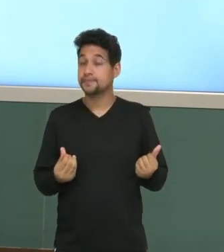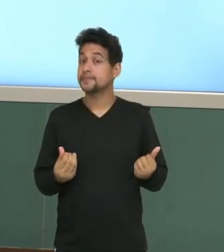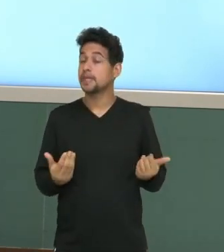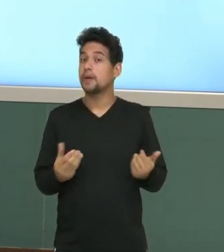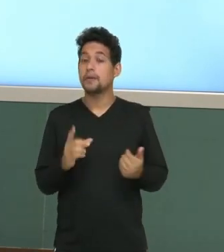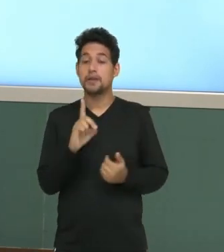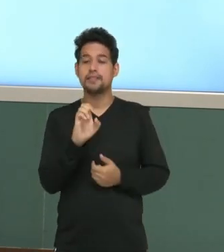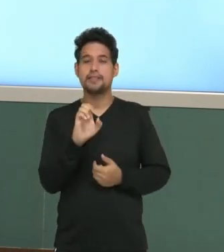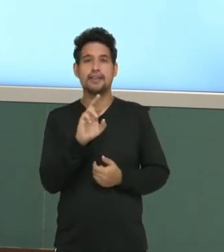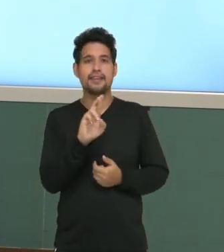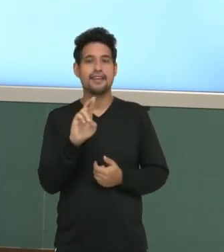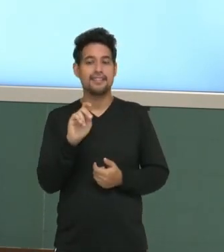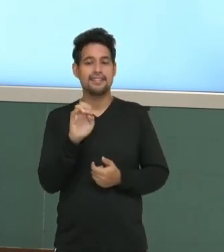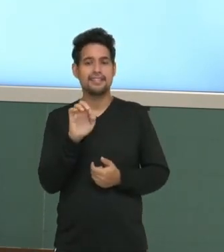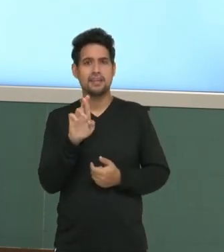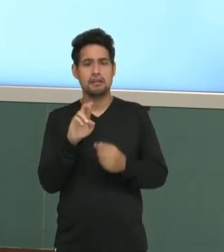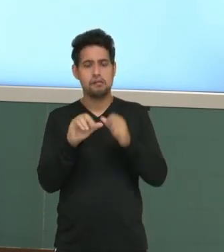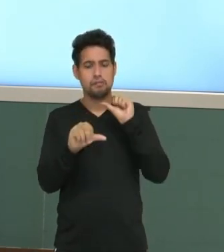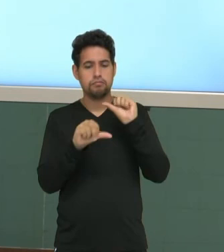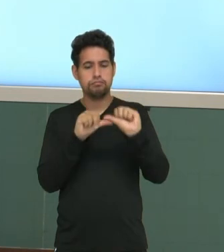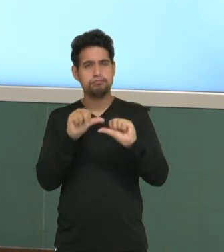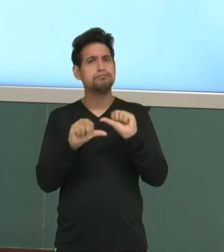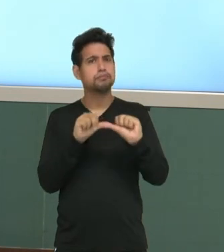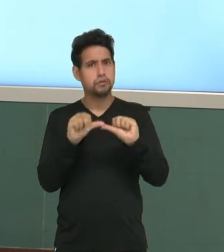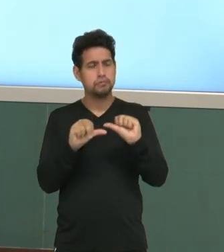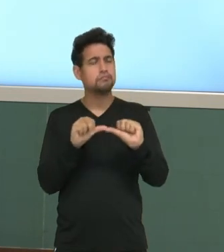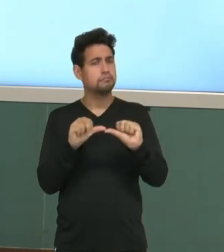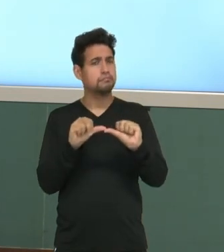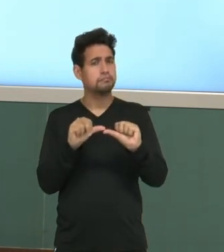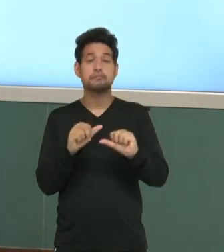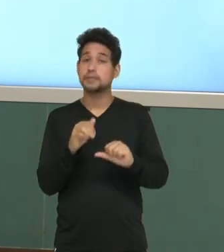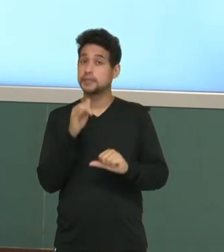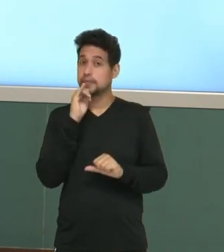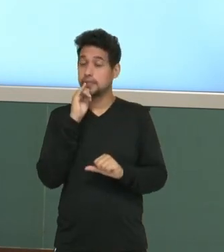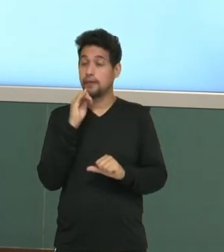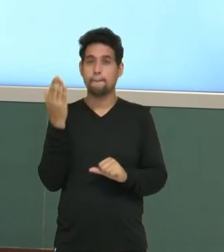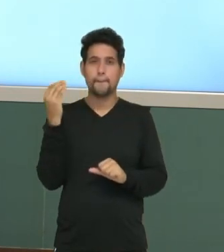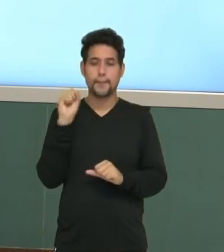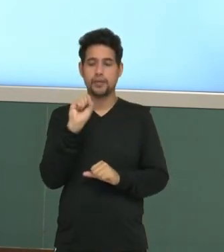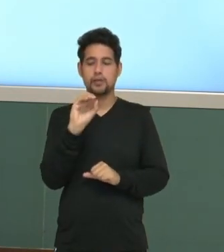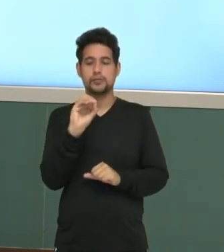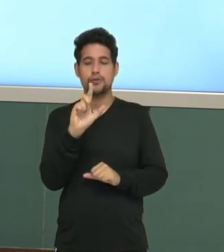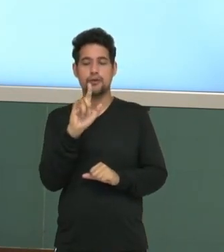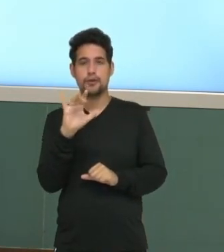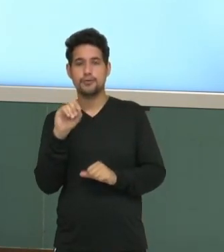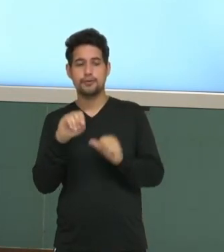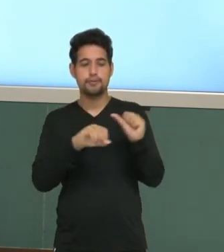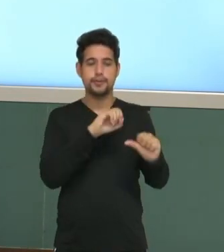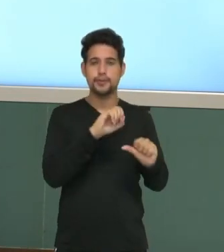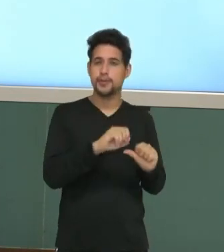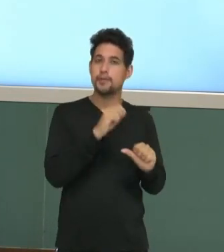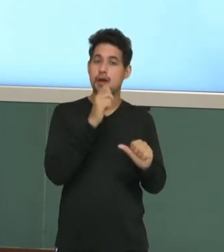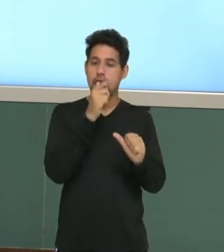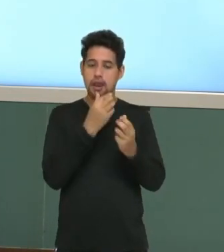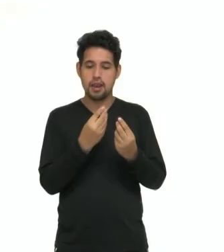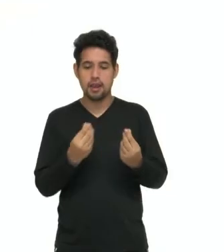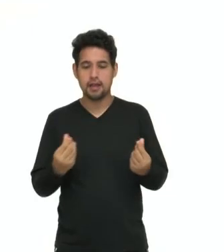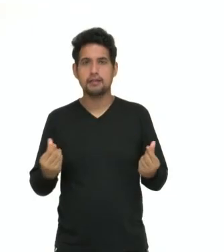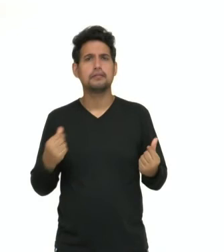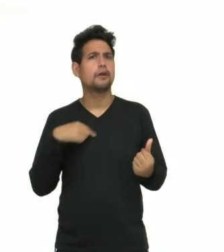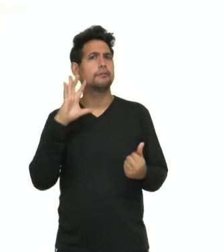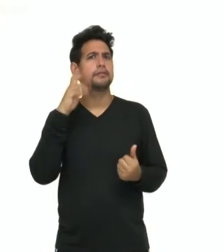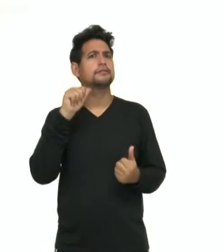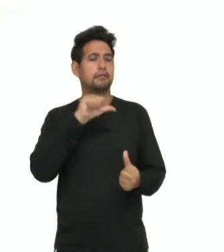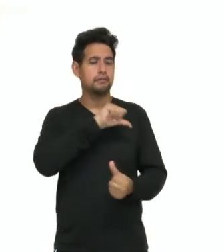derreteu, mudança de estado físico, do estado sólido para o estado líquido. Então, está ocorrendo uma